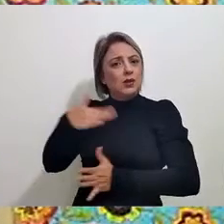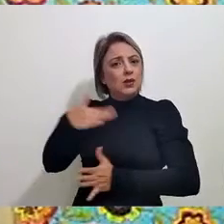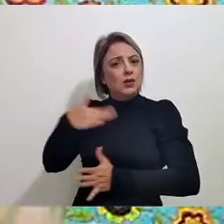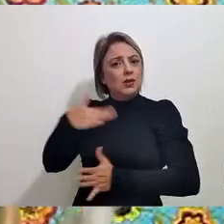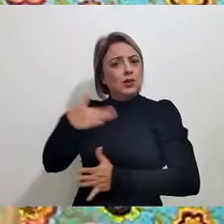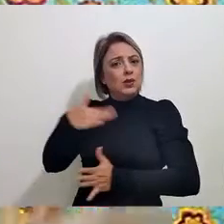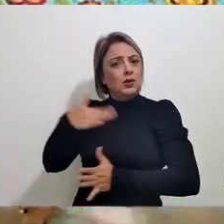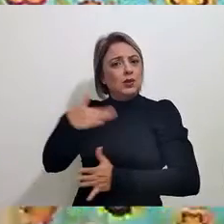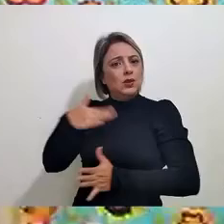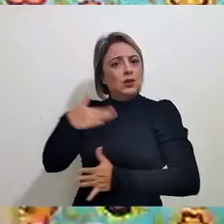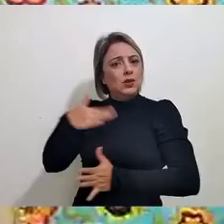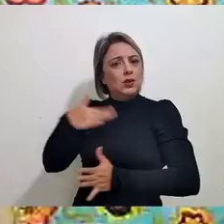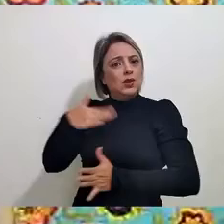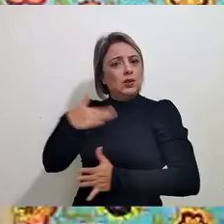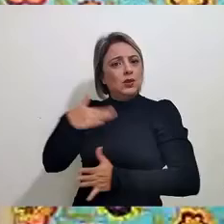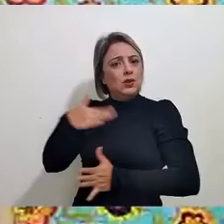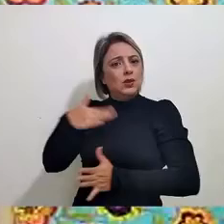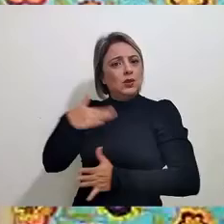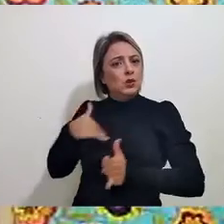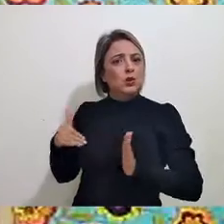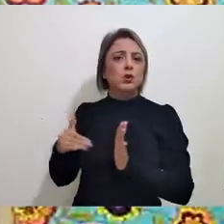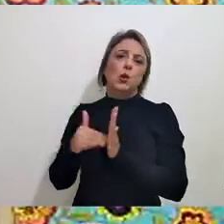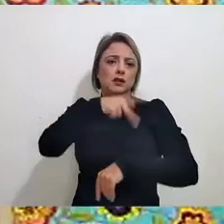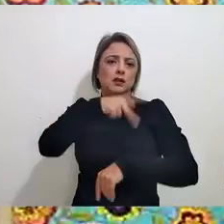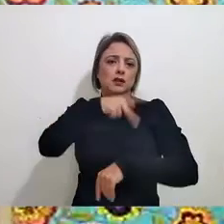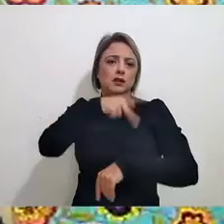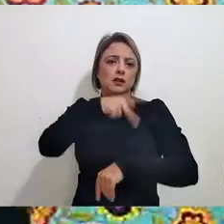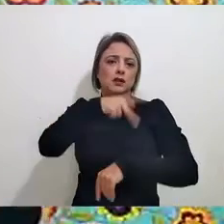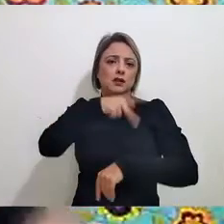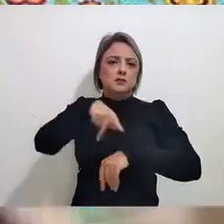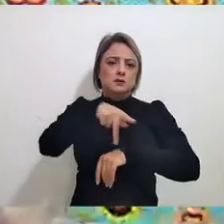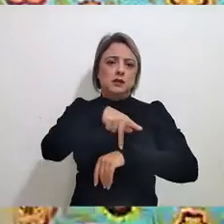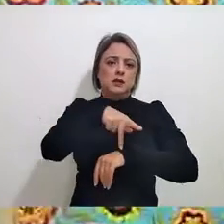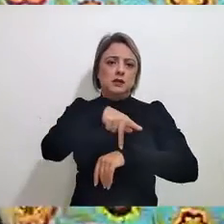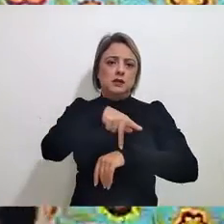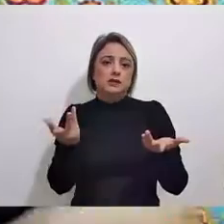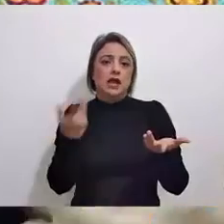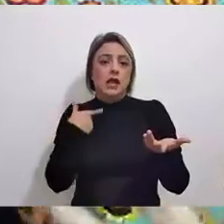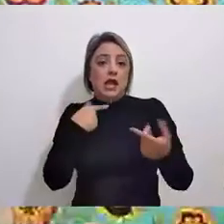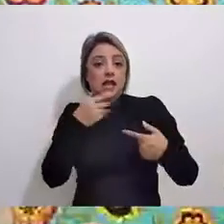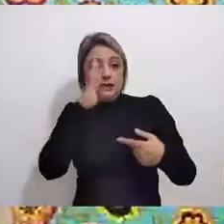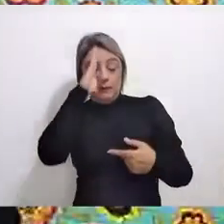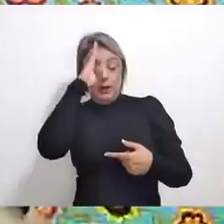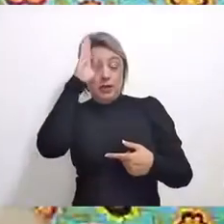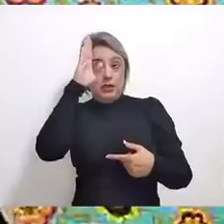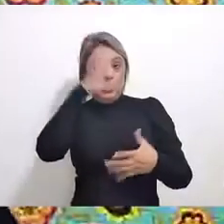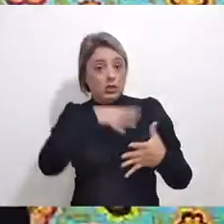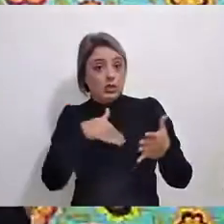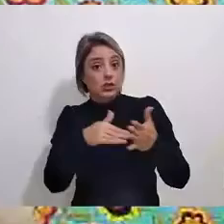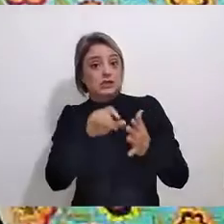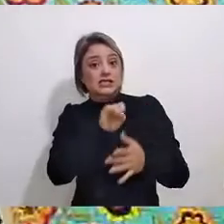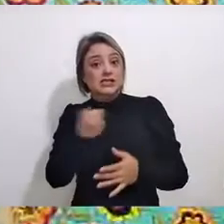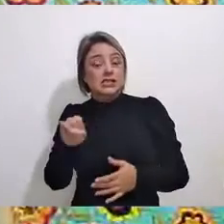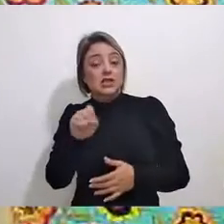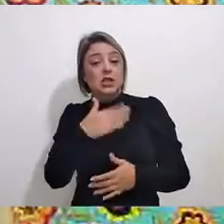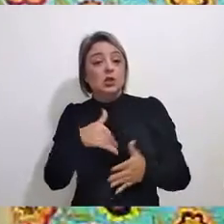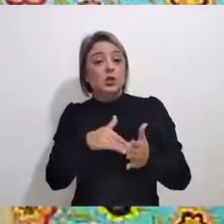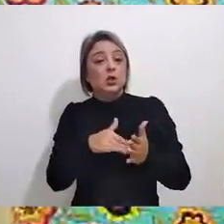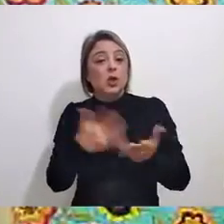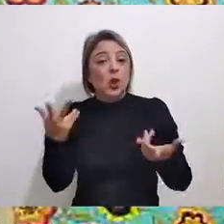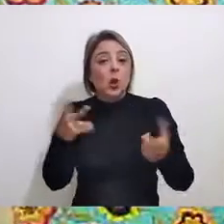país. Mas a gente só pode ter essa prioridade absoluta se todos os mecanismos ali da roda